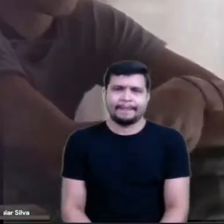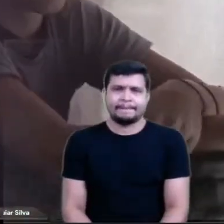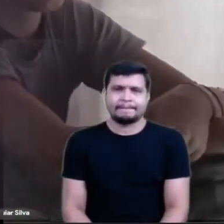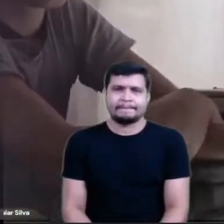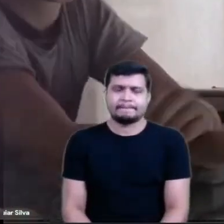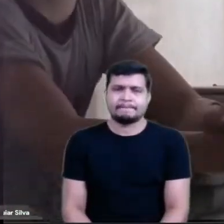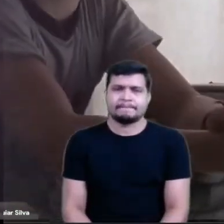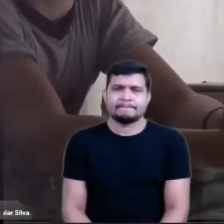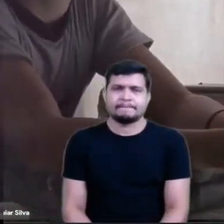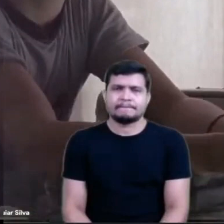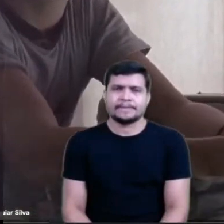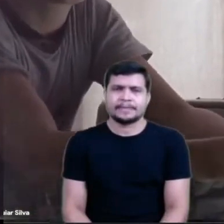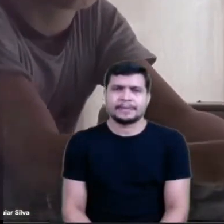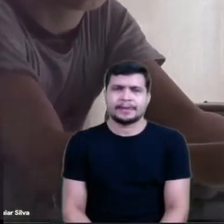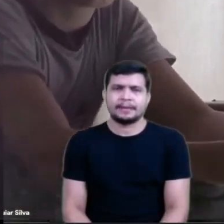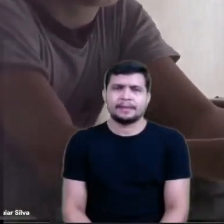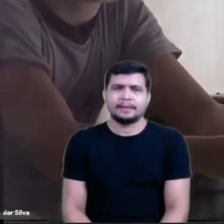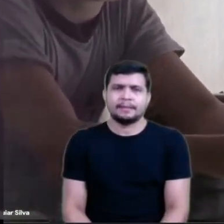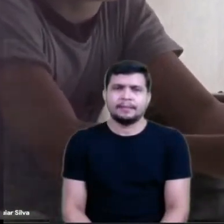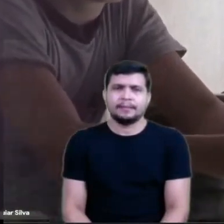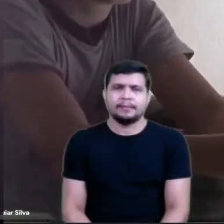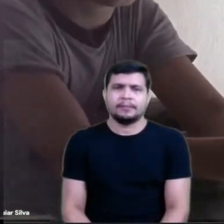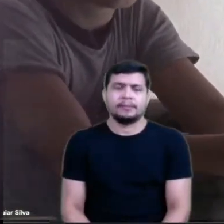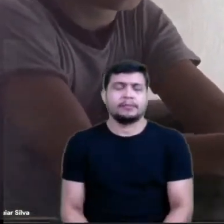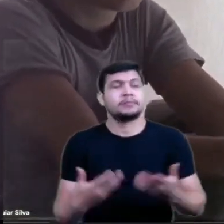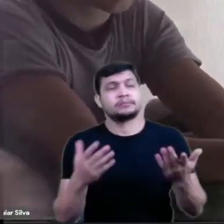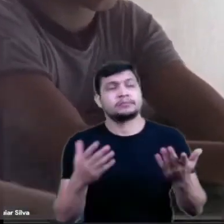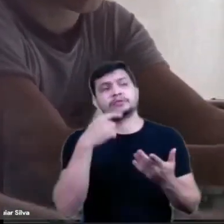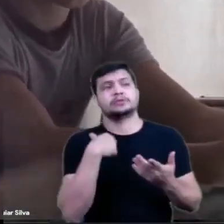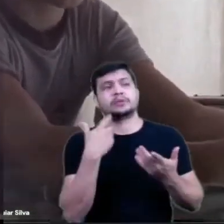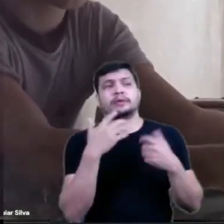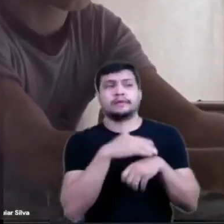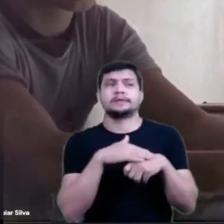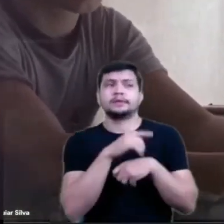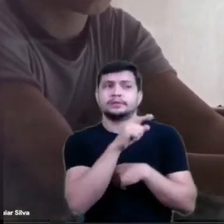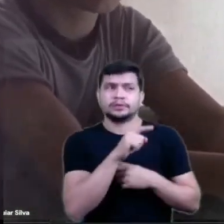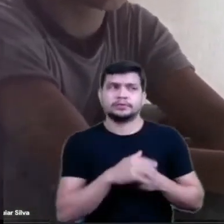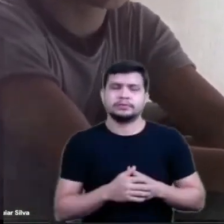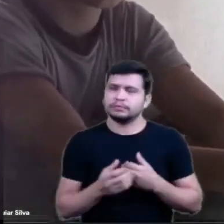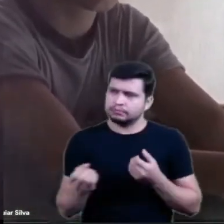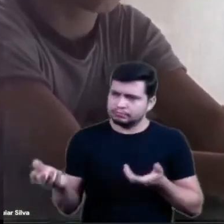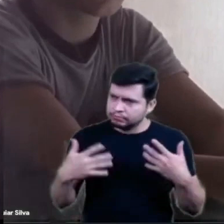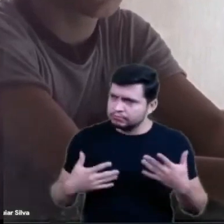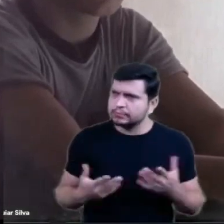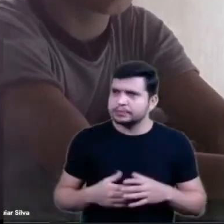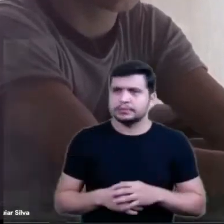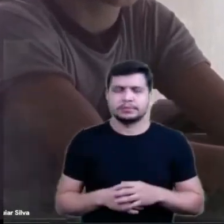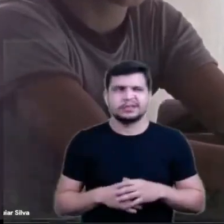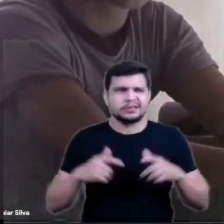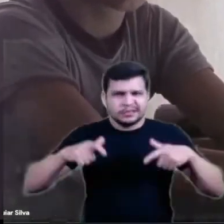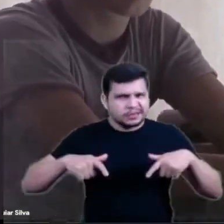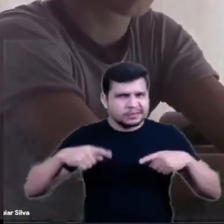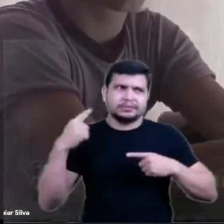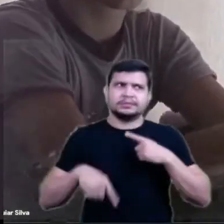Gi, eu queria falar com você. Vai, fala. Não, aqui não é o lugar. Nossa, mas que é tão importante que você não pode falar